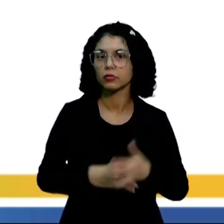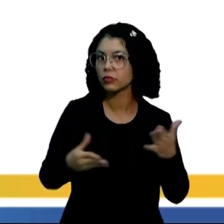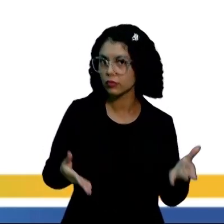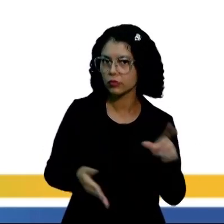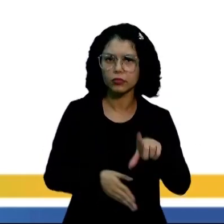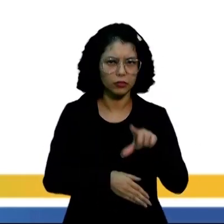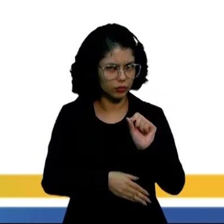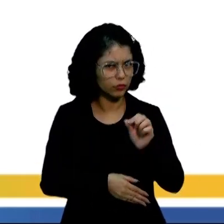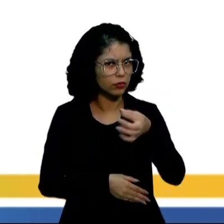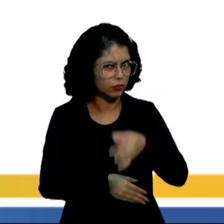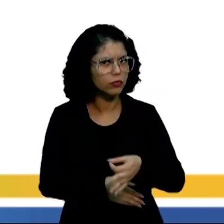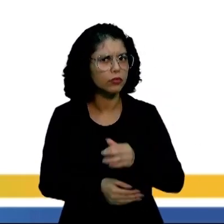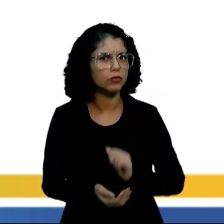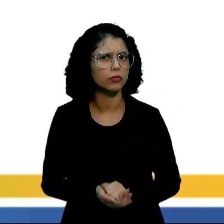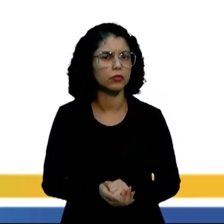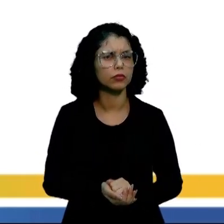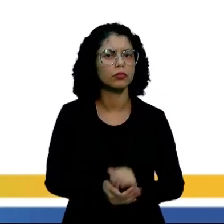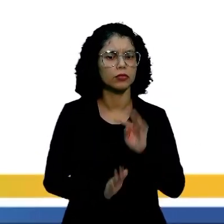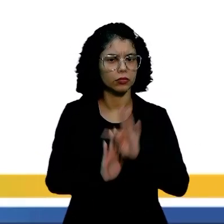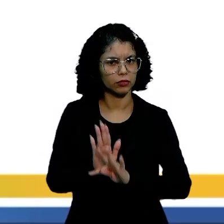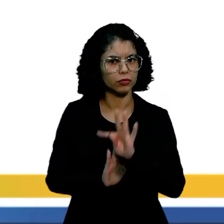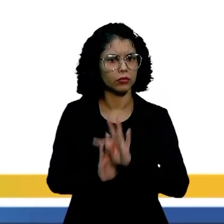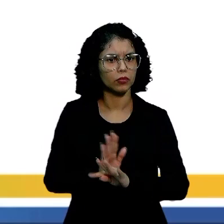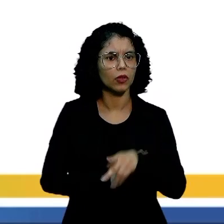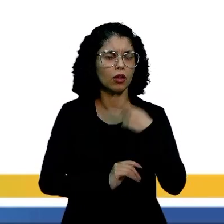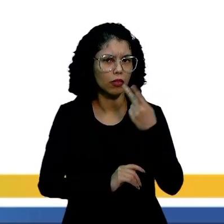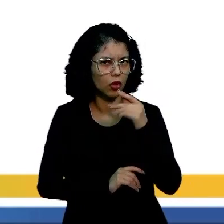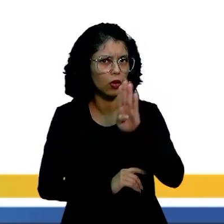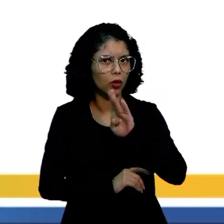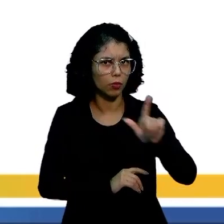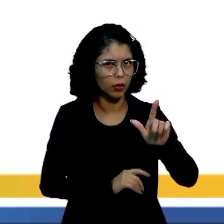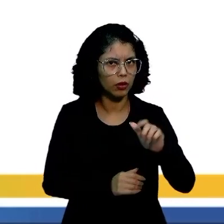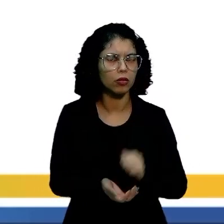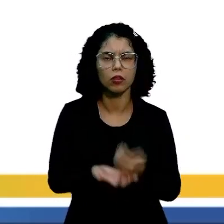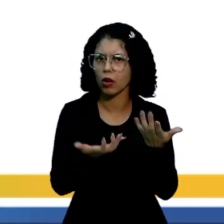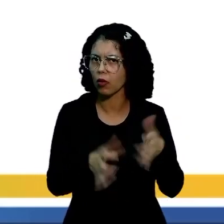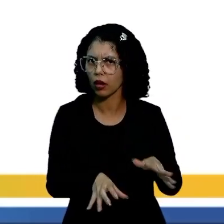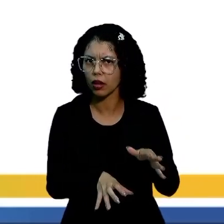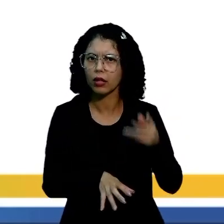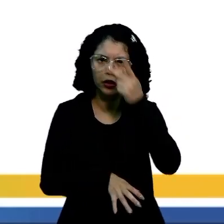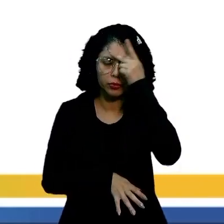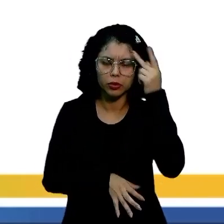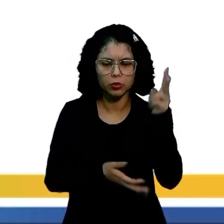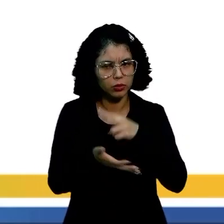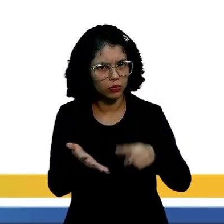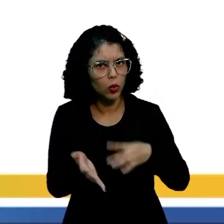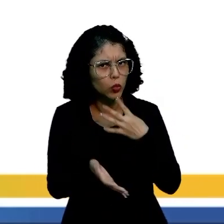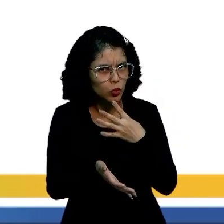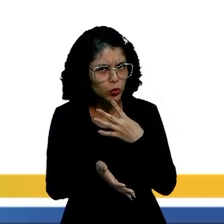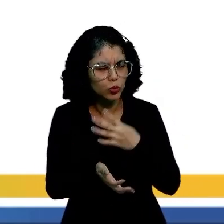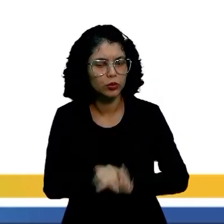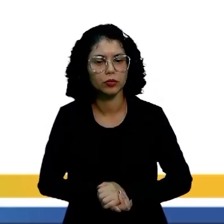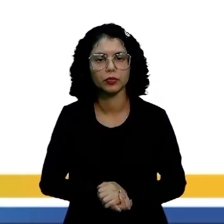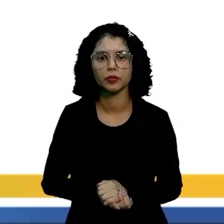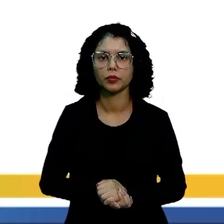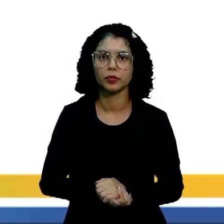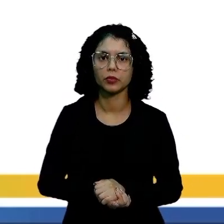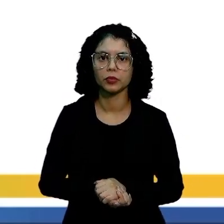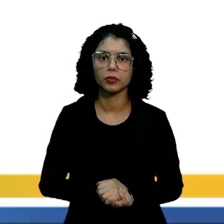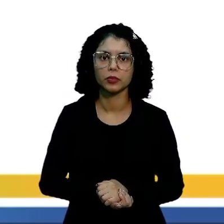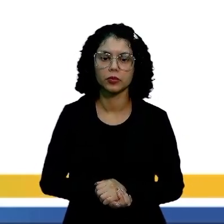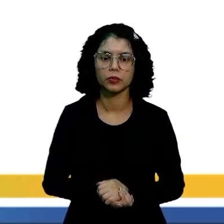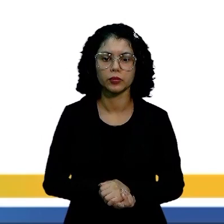essa alternativa que corresponde ao que o Bill Gates não quer que os leitores conheçam?